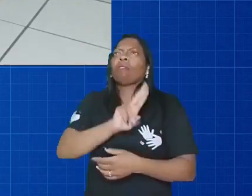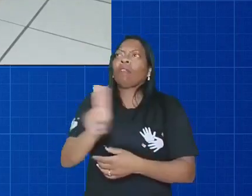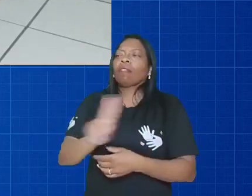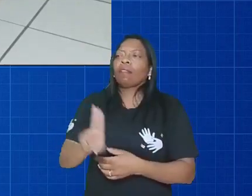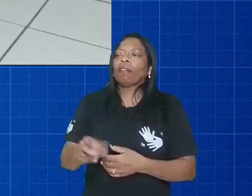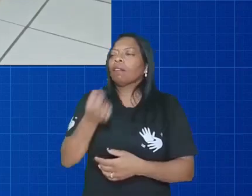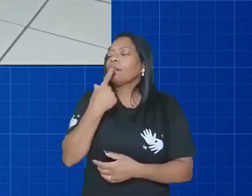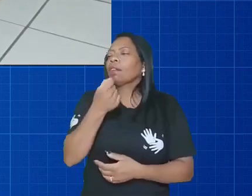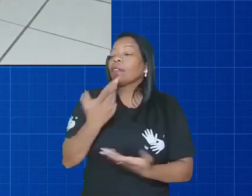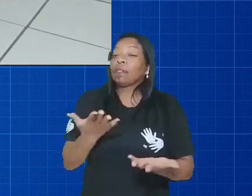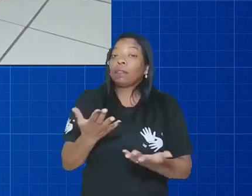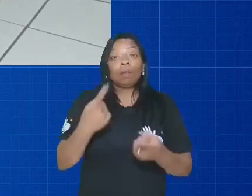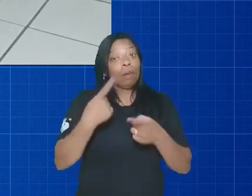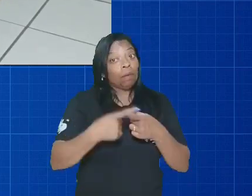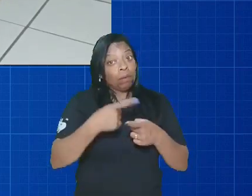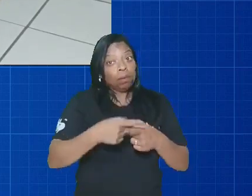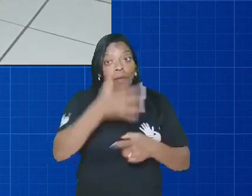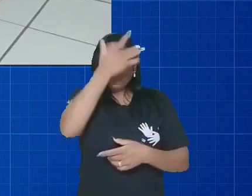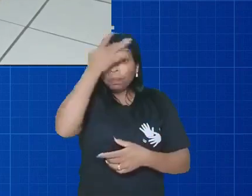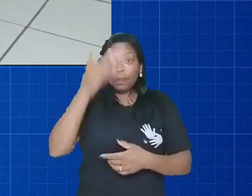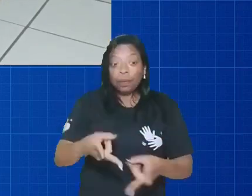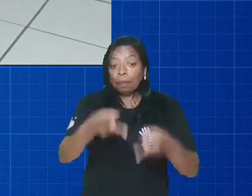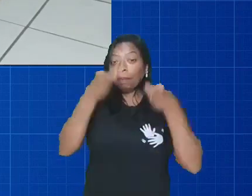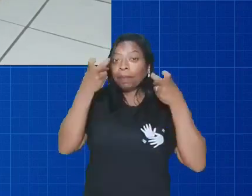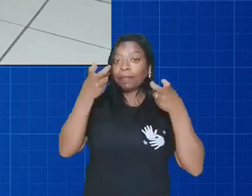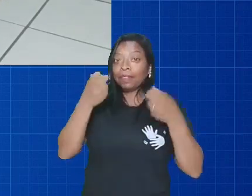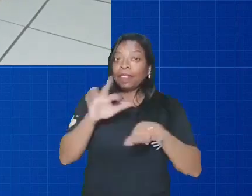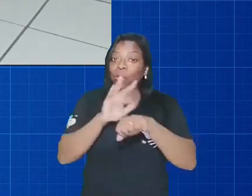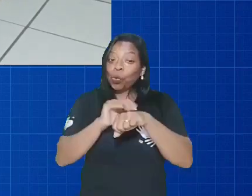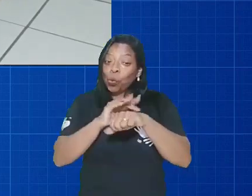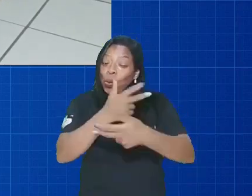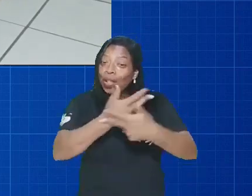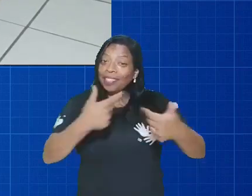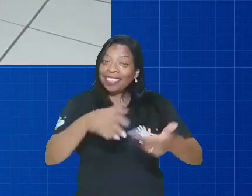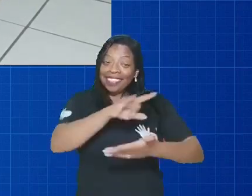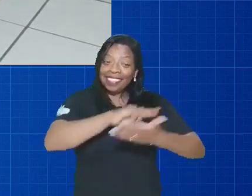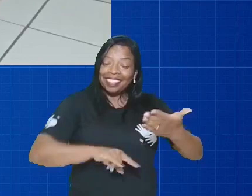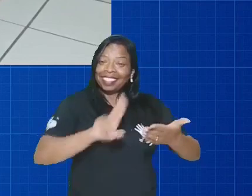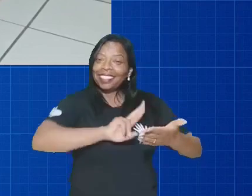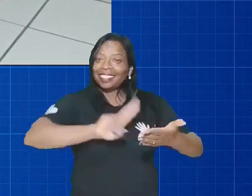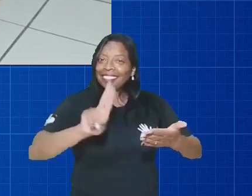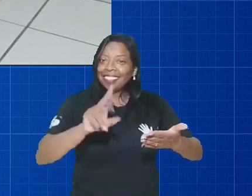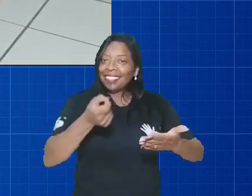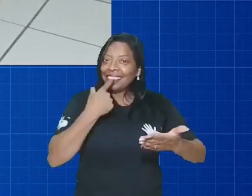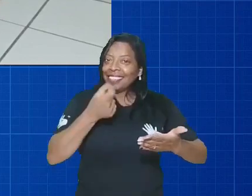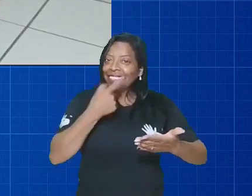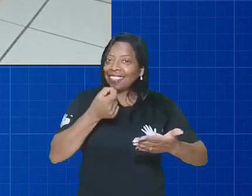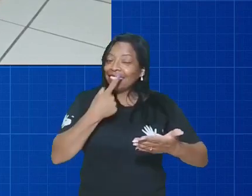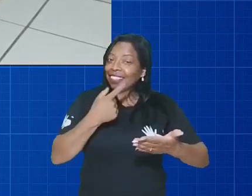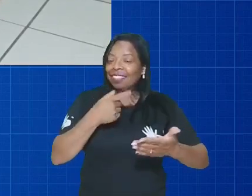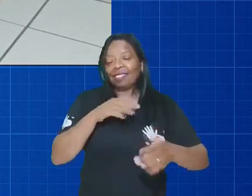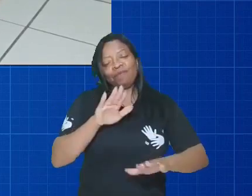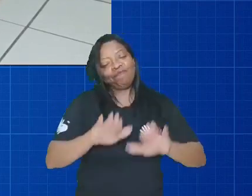da medicação, precisam ser vistas dessa forma. Questões no comportamento que podem ser dado o suporte